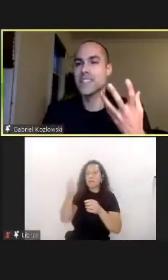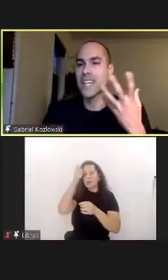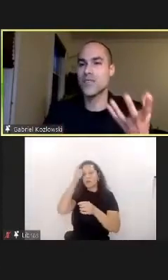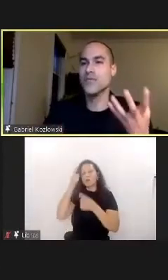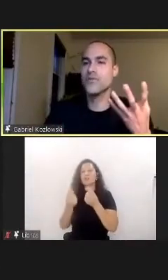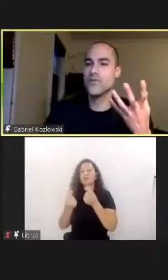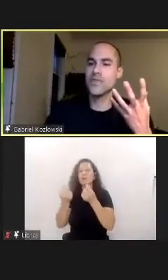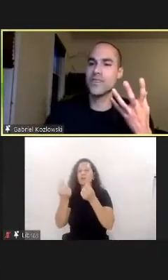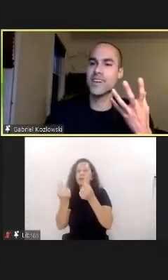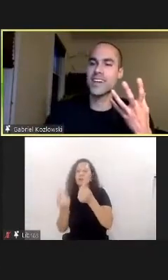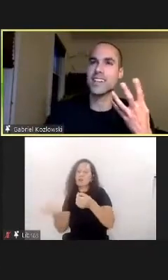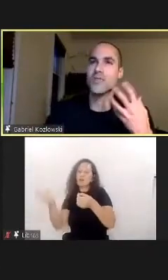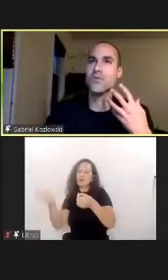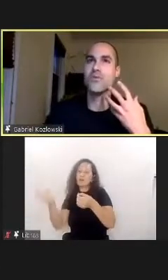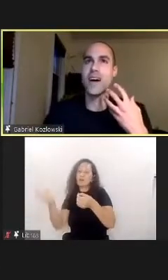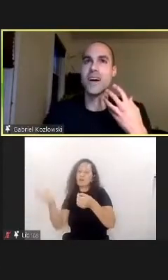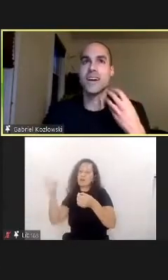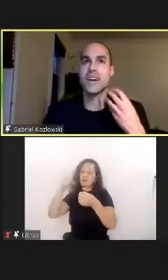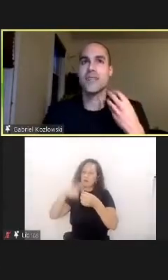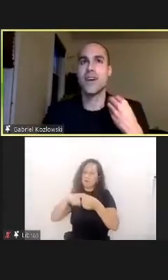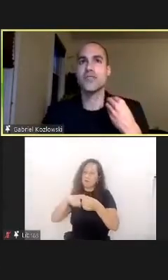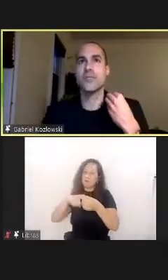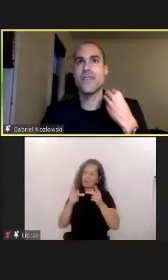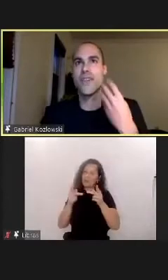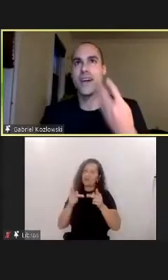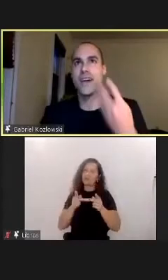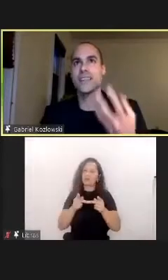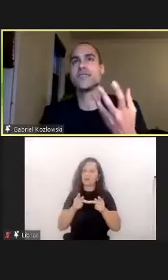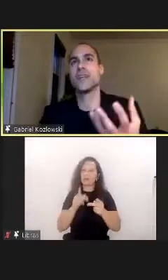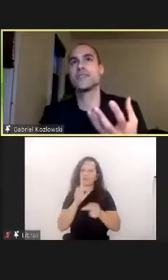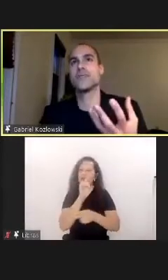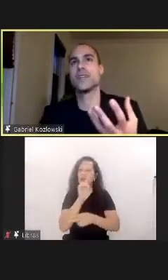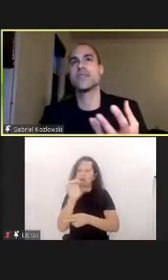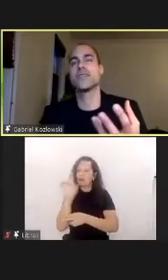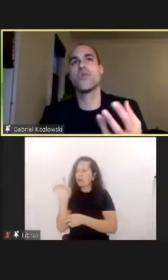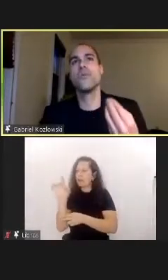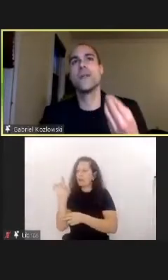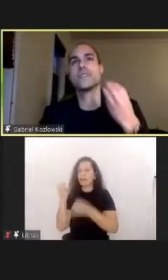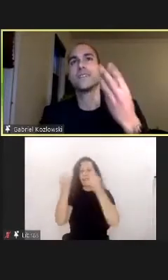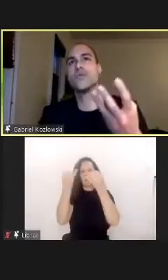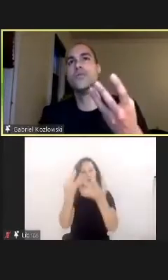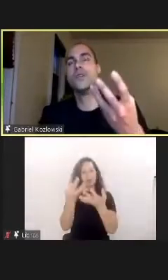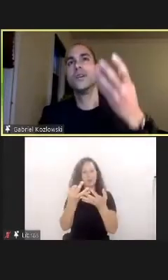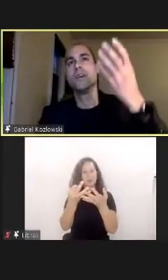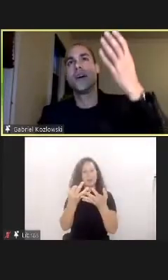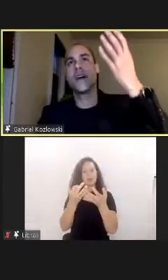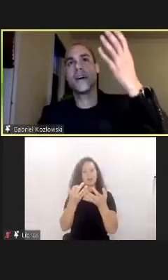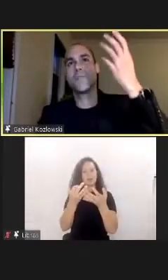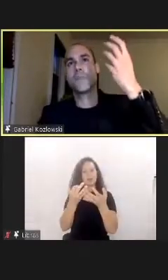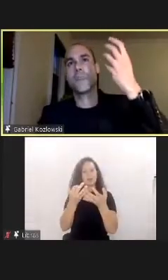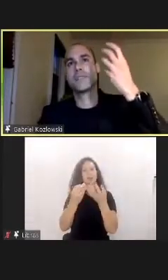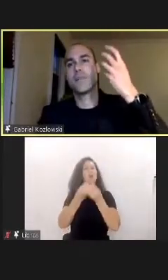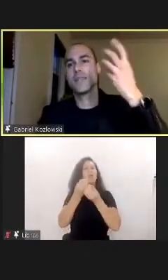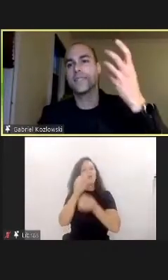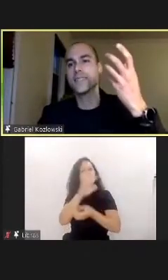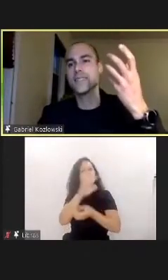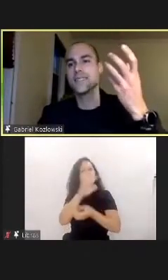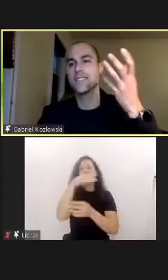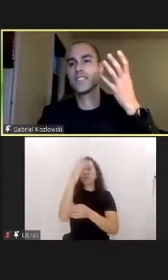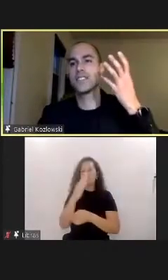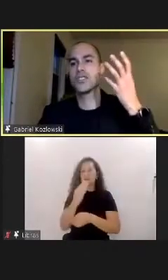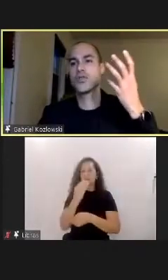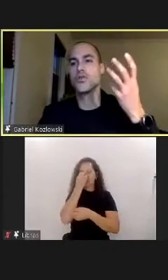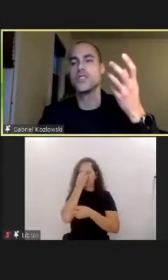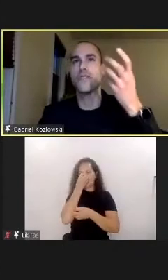mapas. Cada um fala sobre uma face do Brasil, né? Como o Brasil se apresenta se a